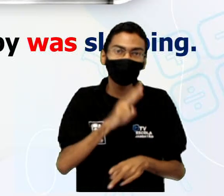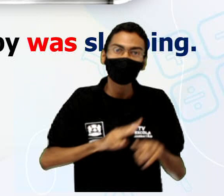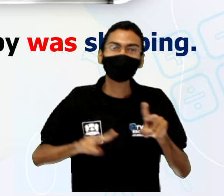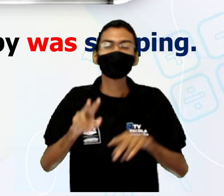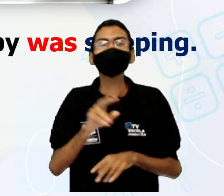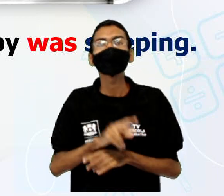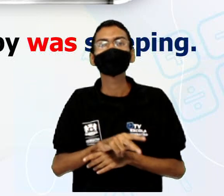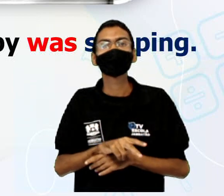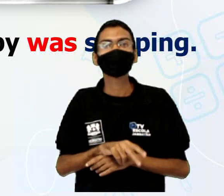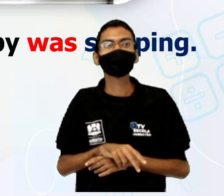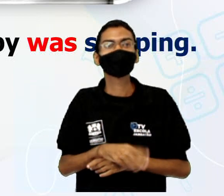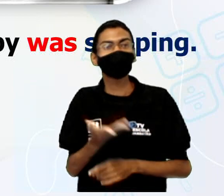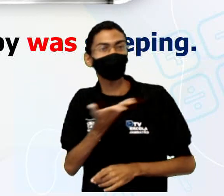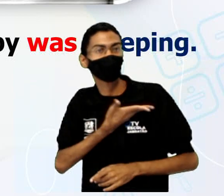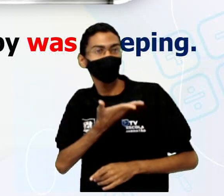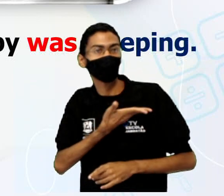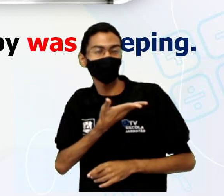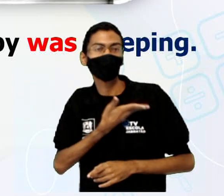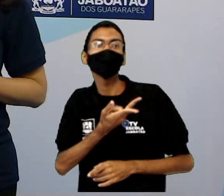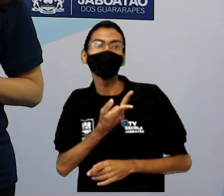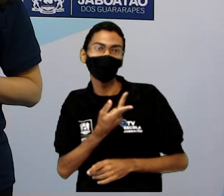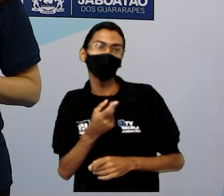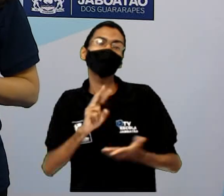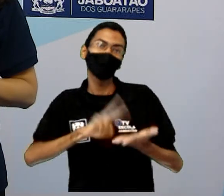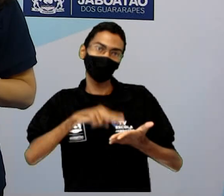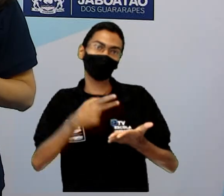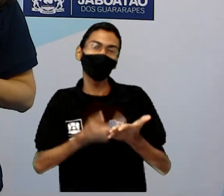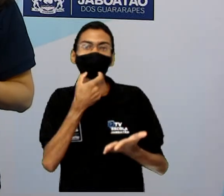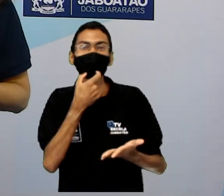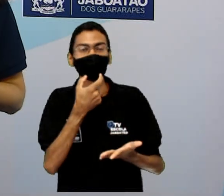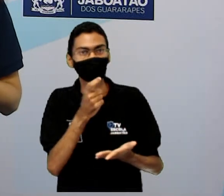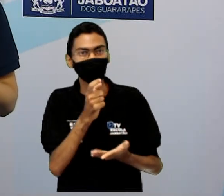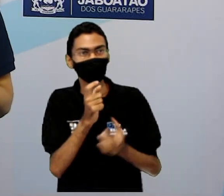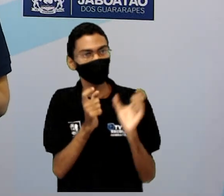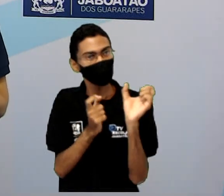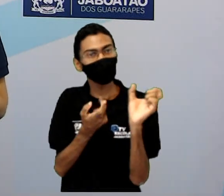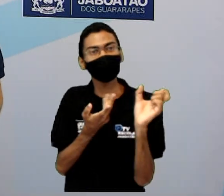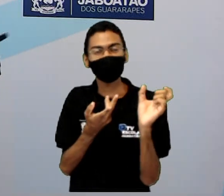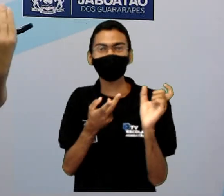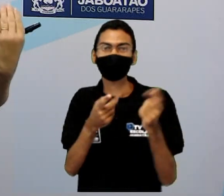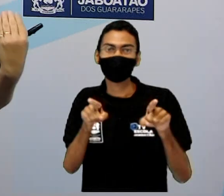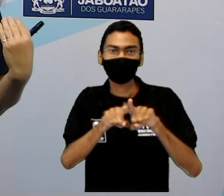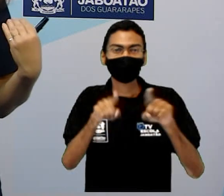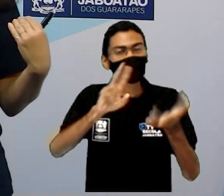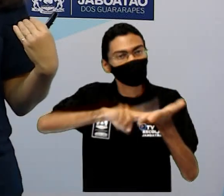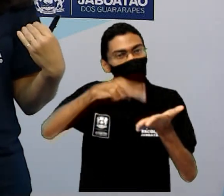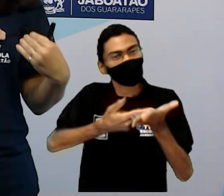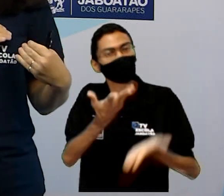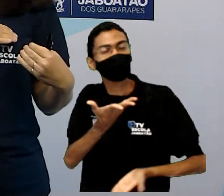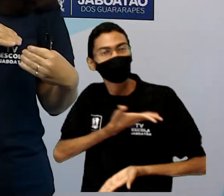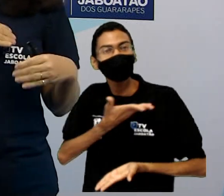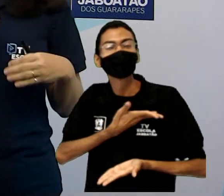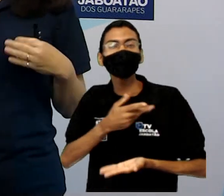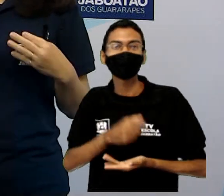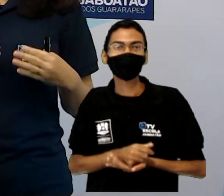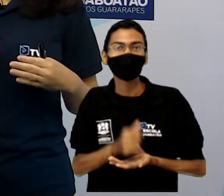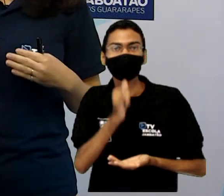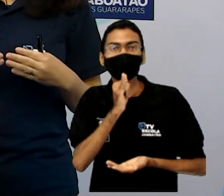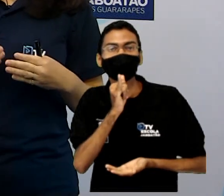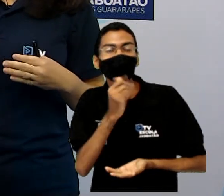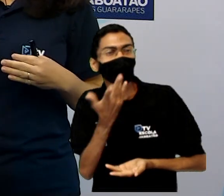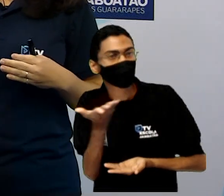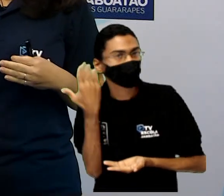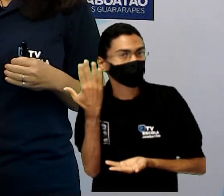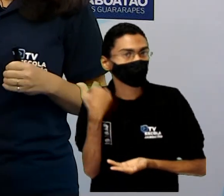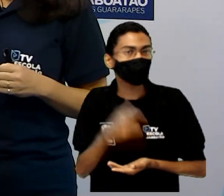friends, meus amigos, ou seja, nome de pessoas, como a gente também tinha visto no exemplo anterior com mais de um